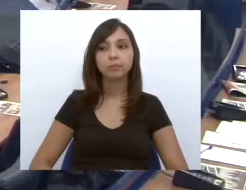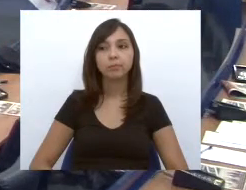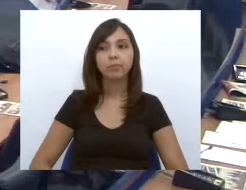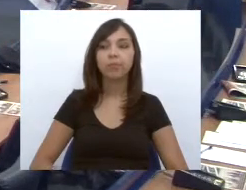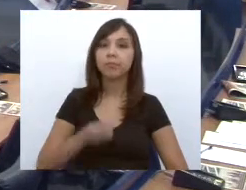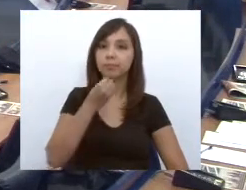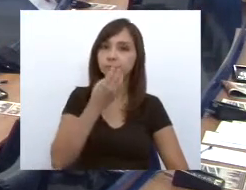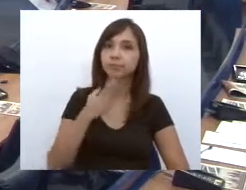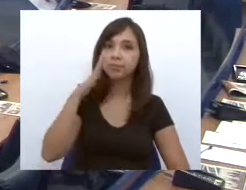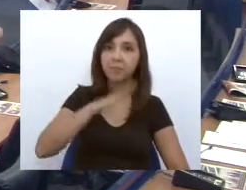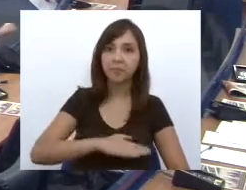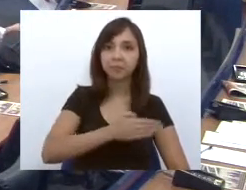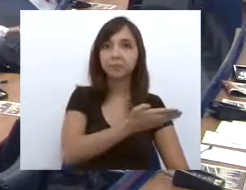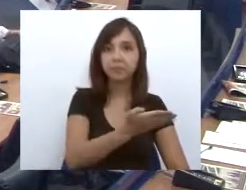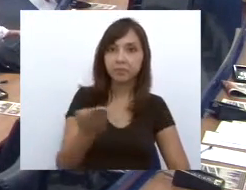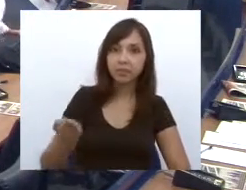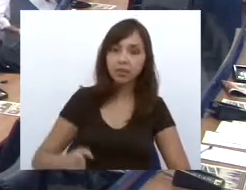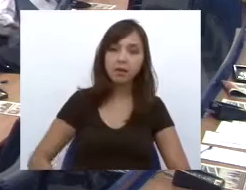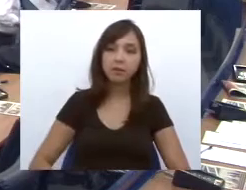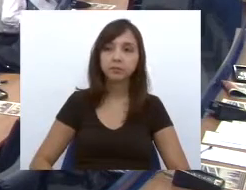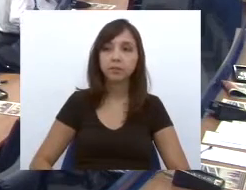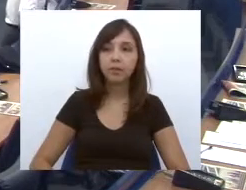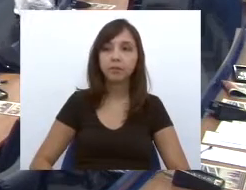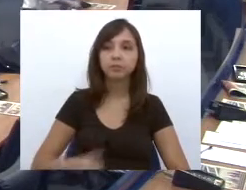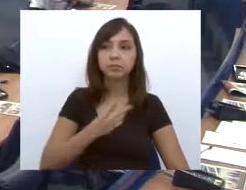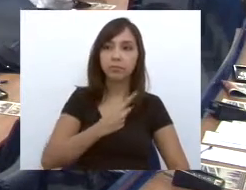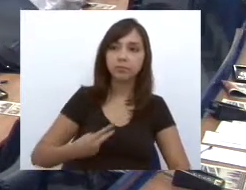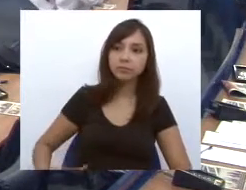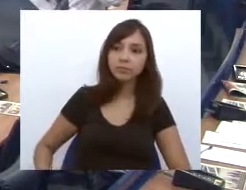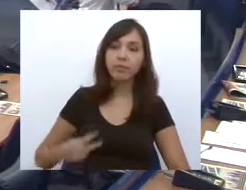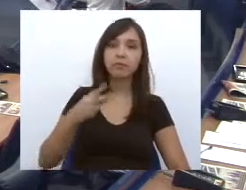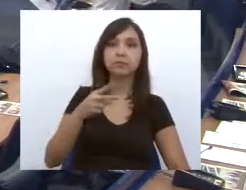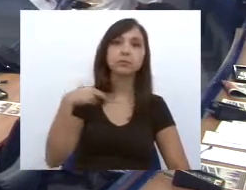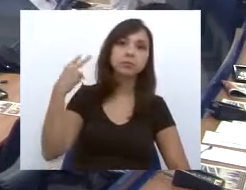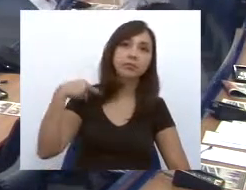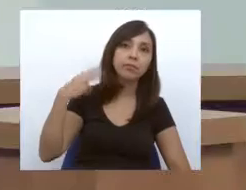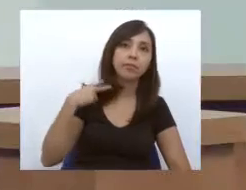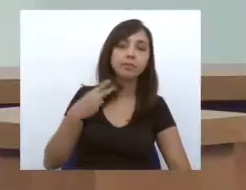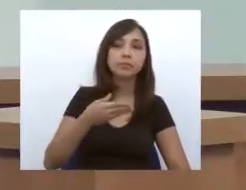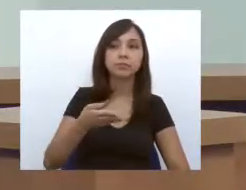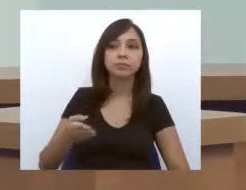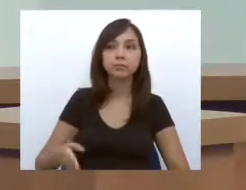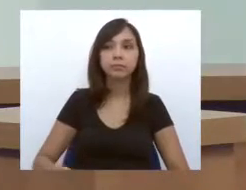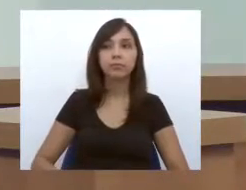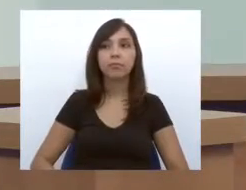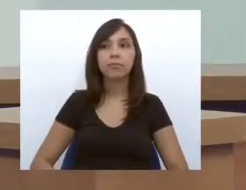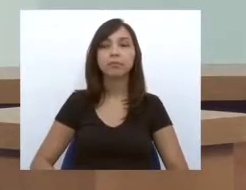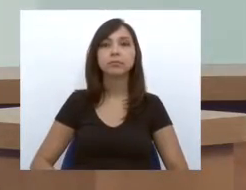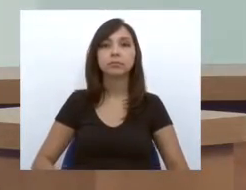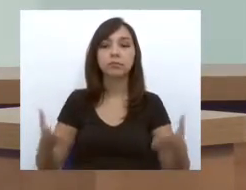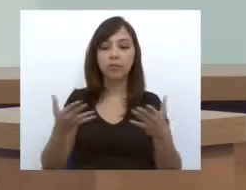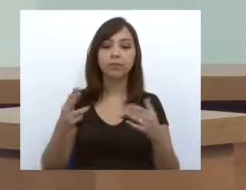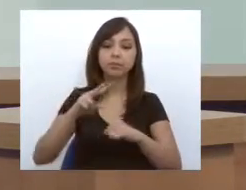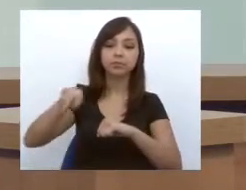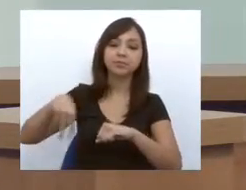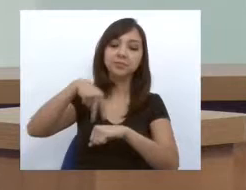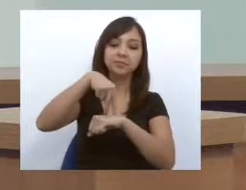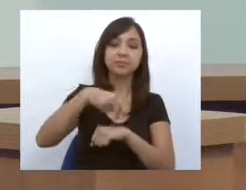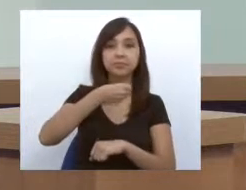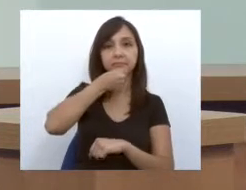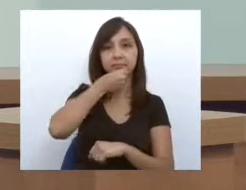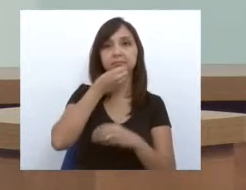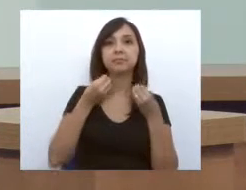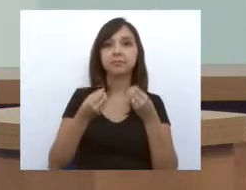Boa tarde a todos, a todas, senhor presidente, senhores vereadores, que me traz aqui na tribuna